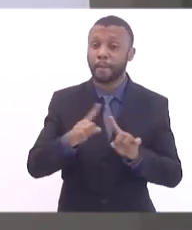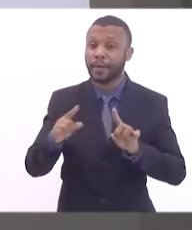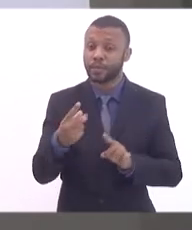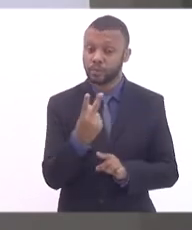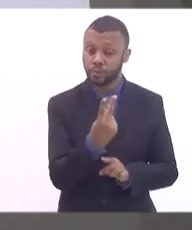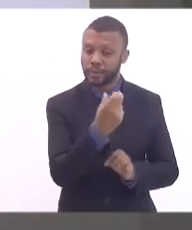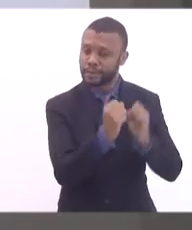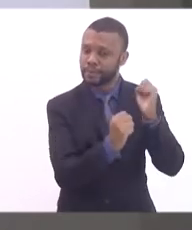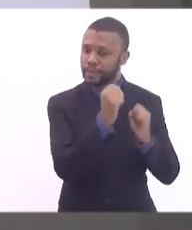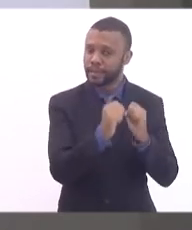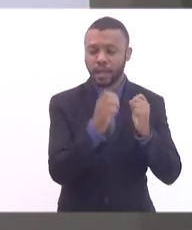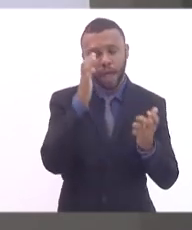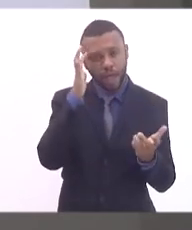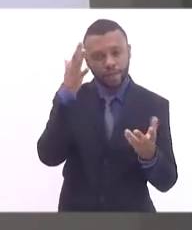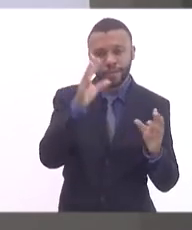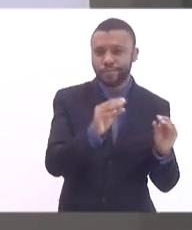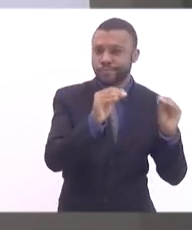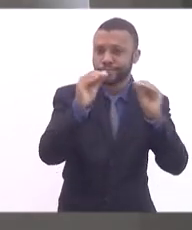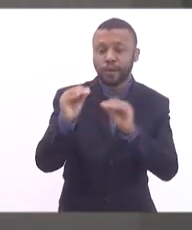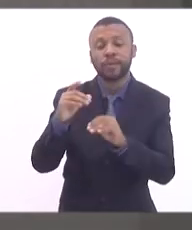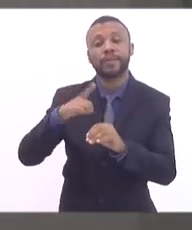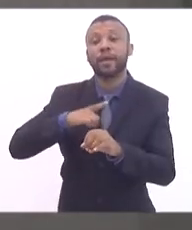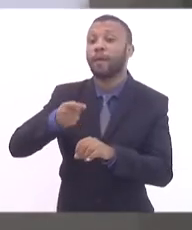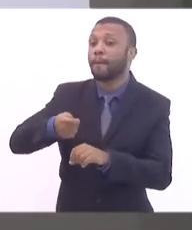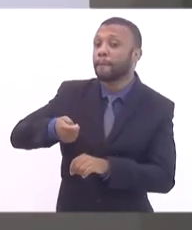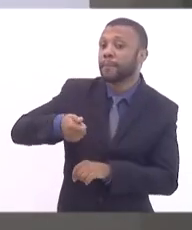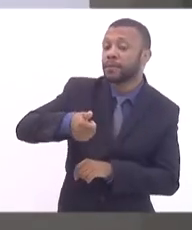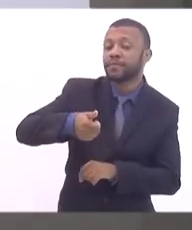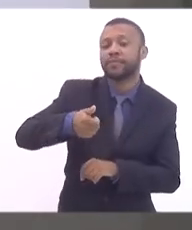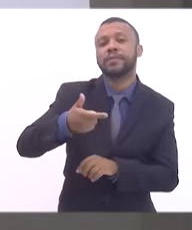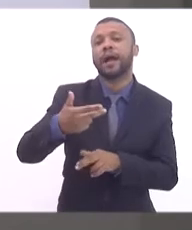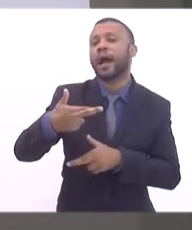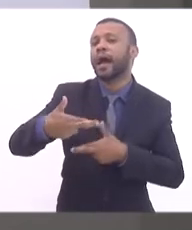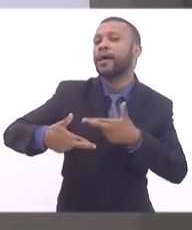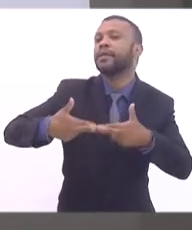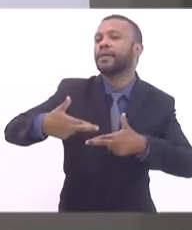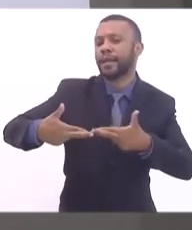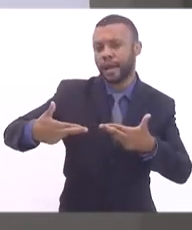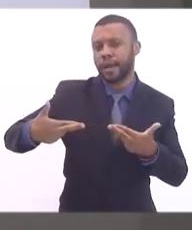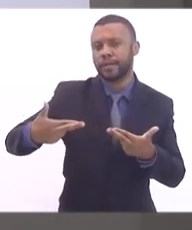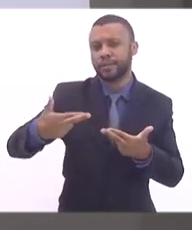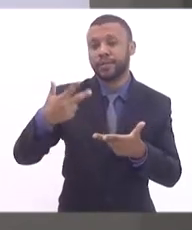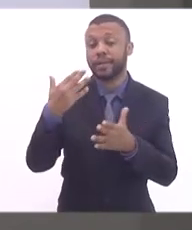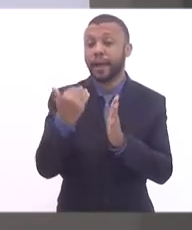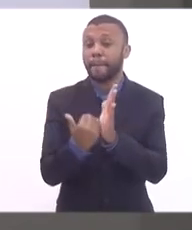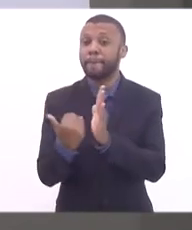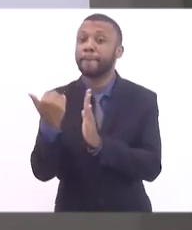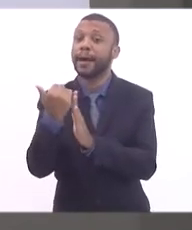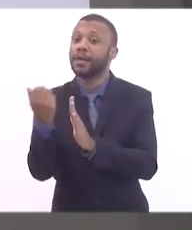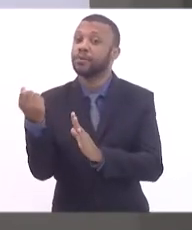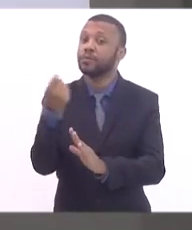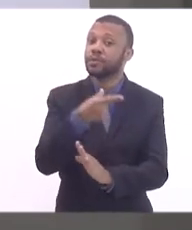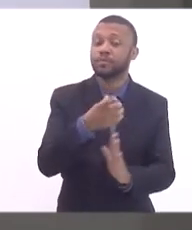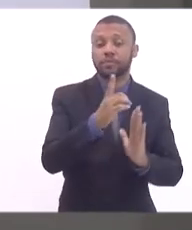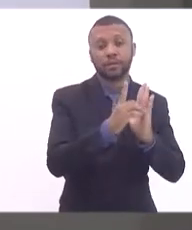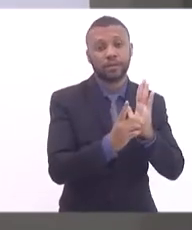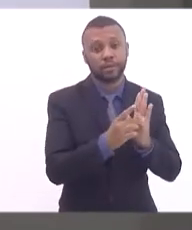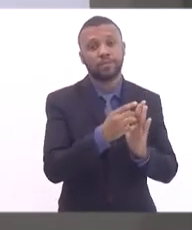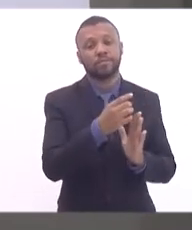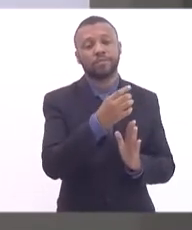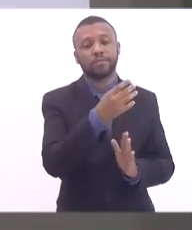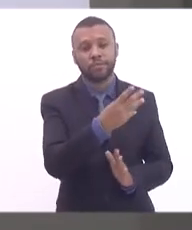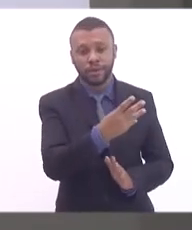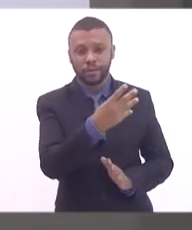migraram para o benefício da reciclagem o que a superior ao do Decreto 44 418